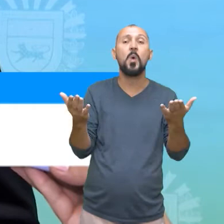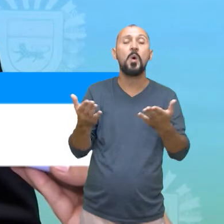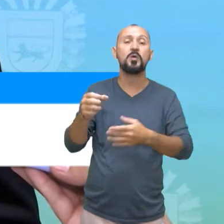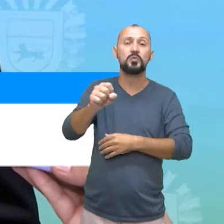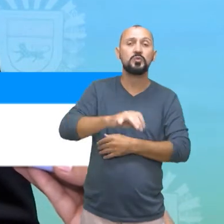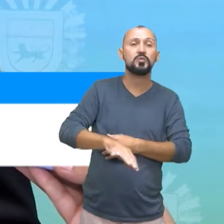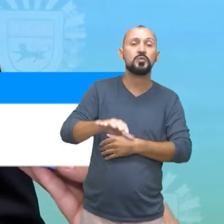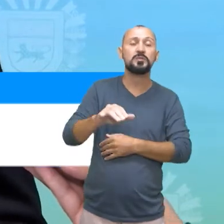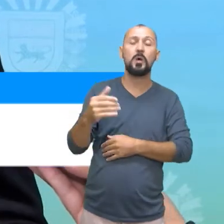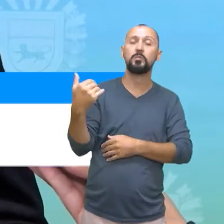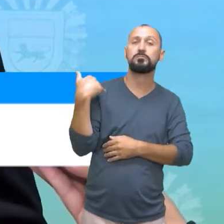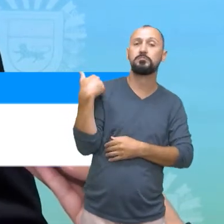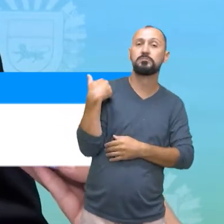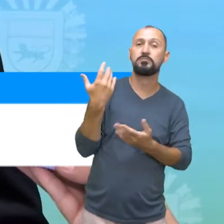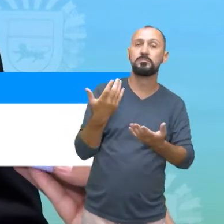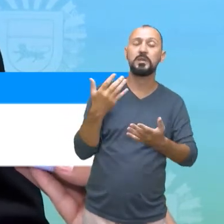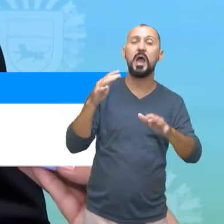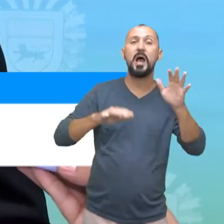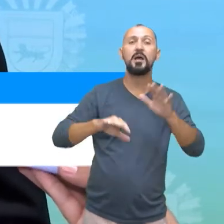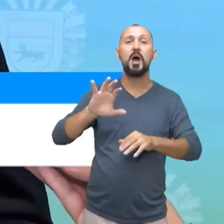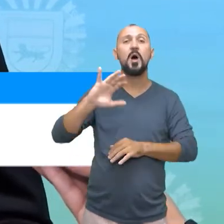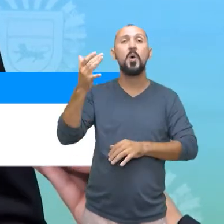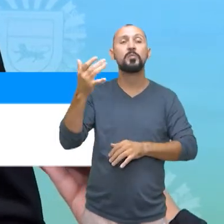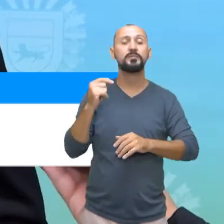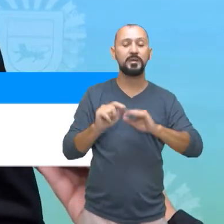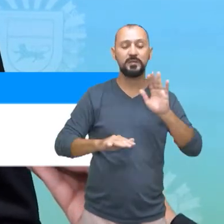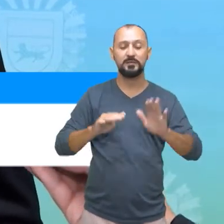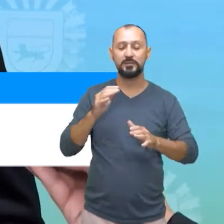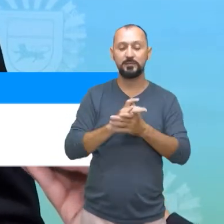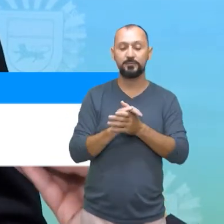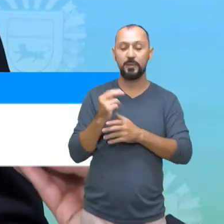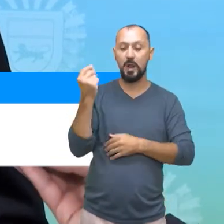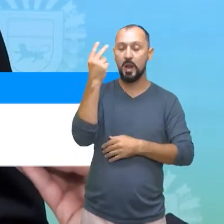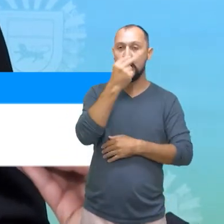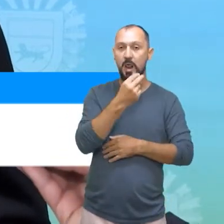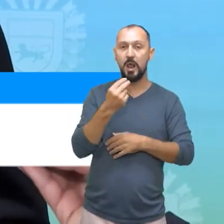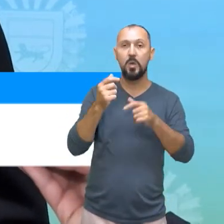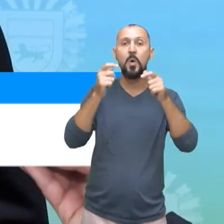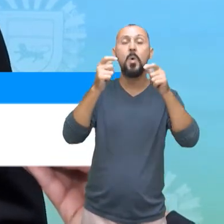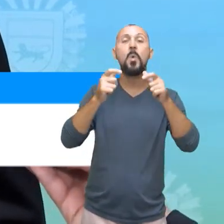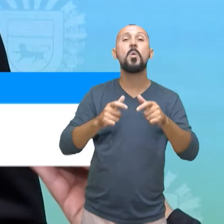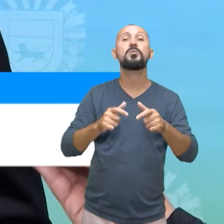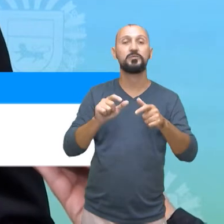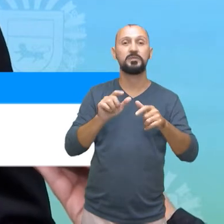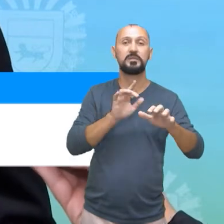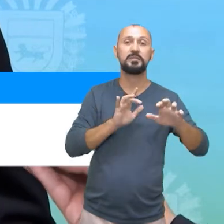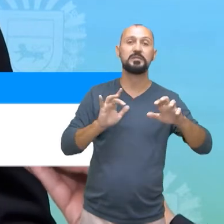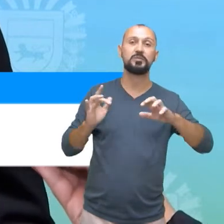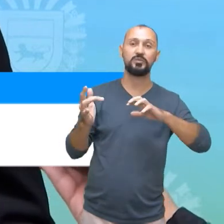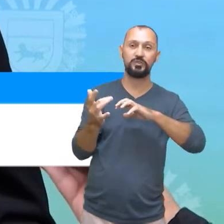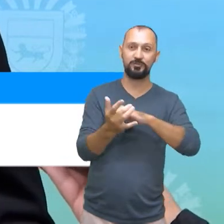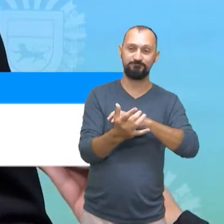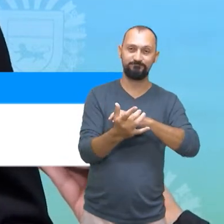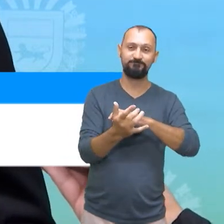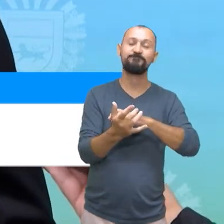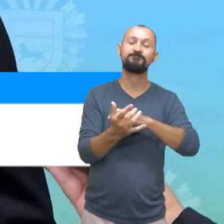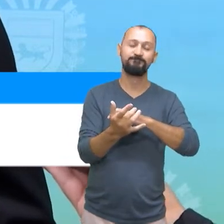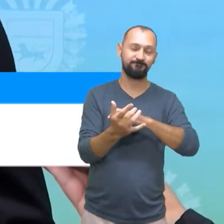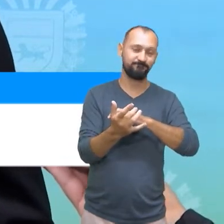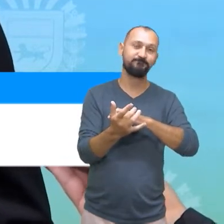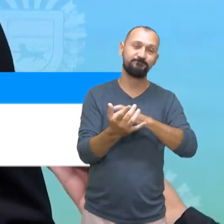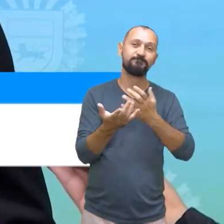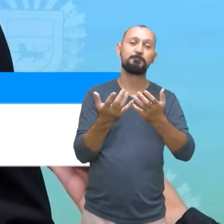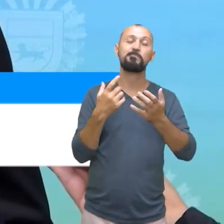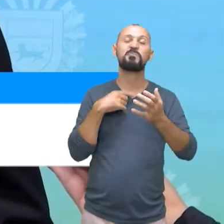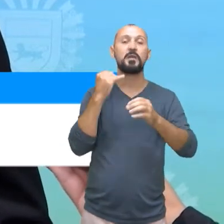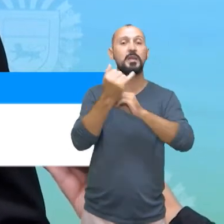uma demanda da sociedade de que muitas vezes acontecem assédios no mundo virtual,